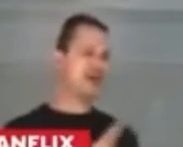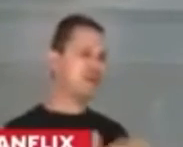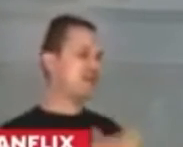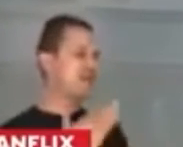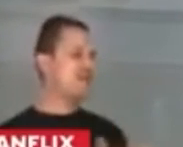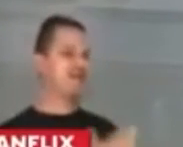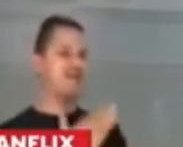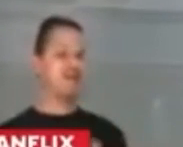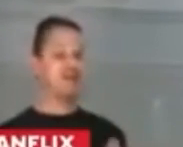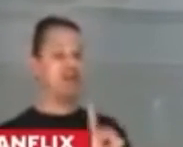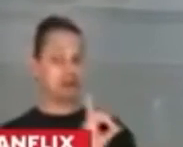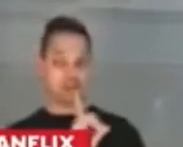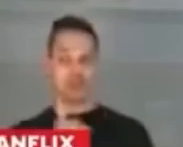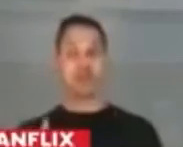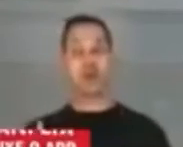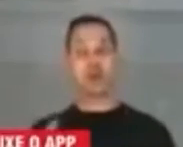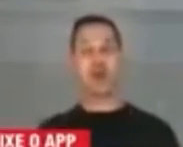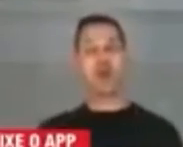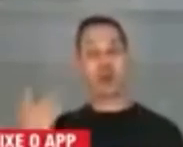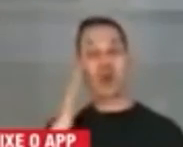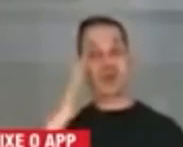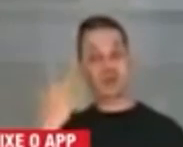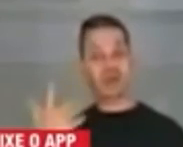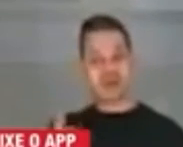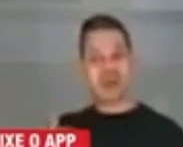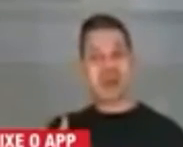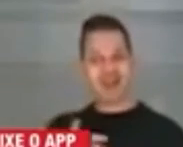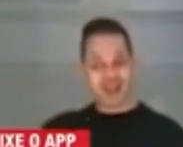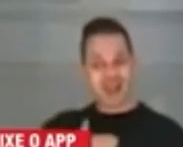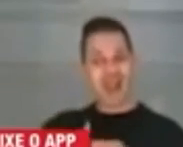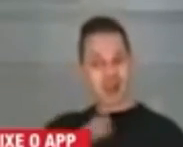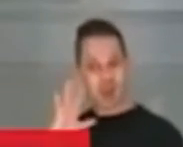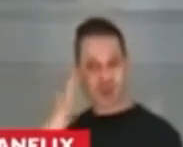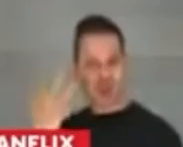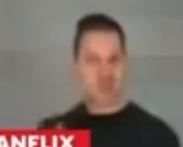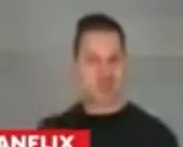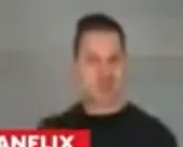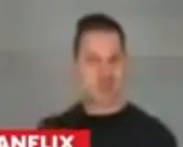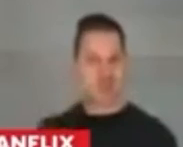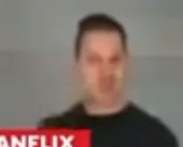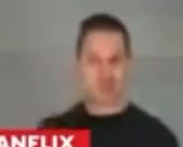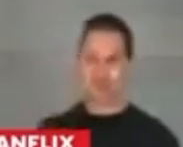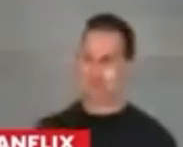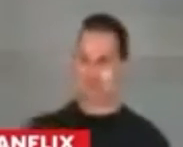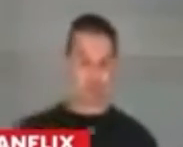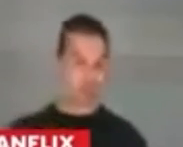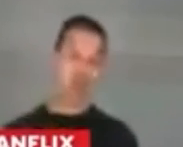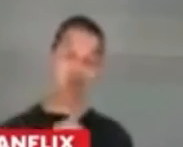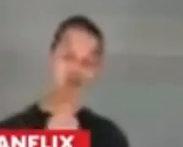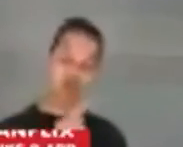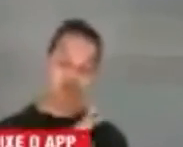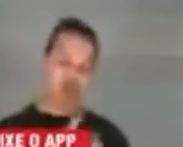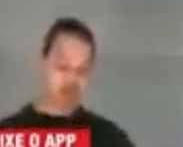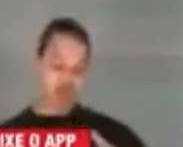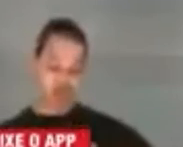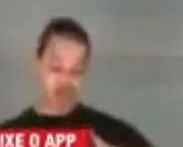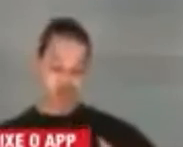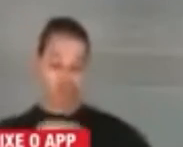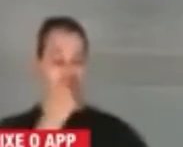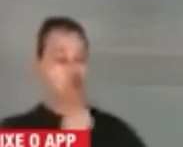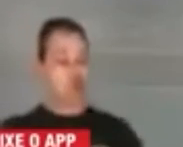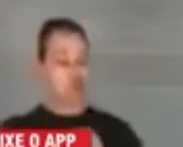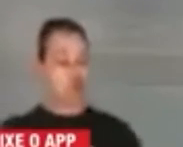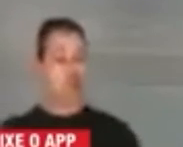dedo nessa ferida e resolvi. Só estou dizendo. Fui eu quem resolvi. Só estou dizendo que a Fui empresa... eu quem resolvi. Só estou dizendo que a empresa foi contratada por um